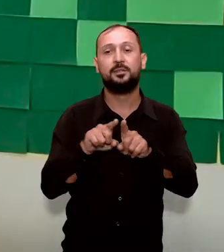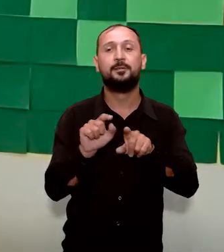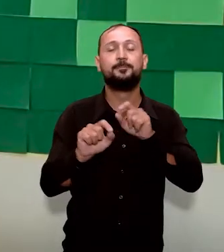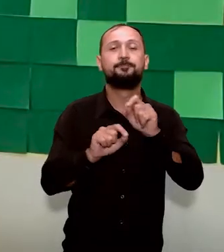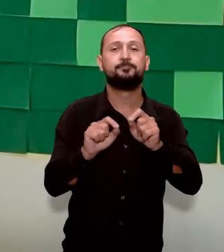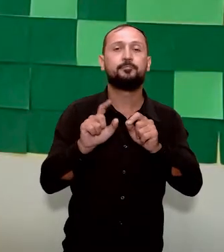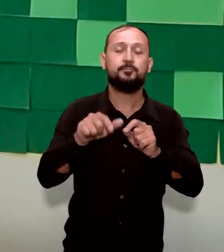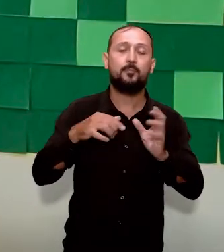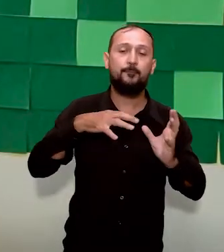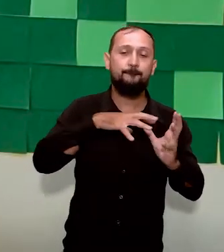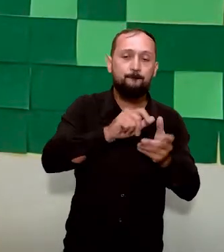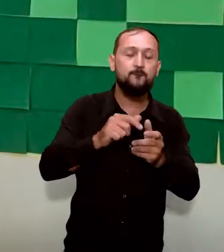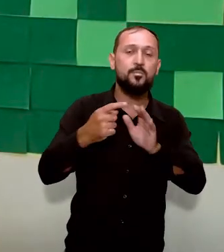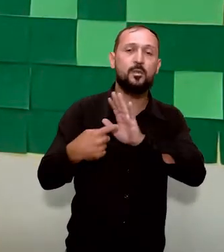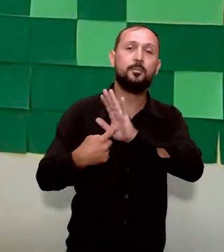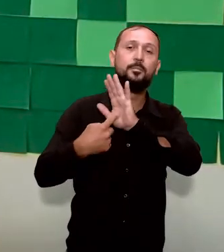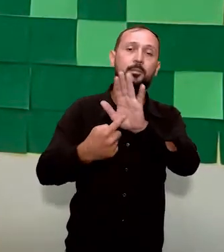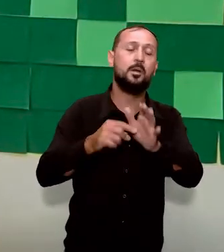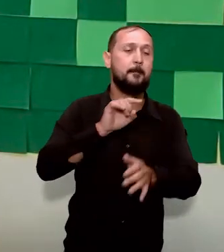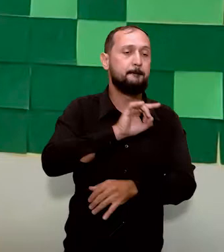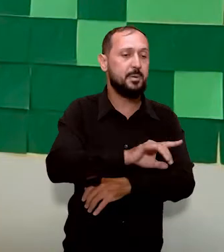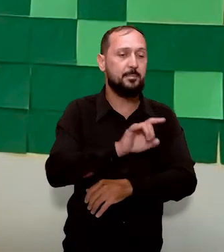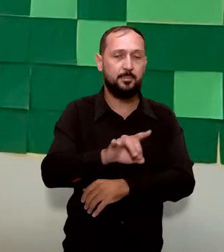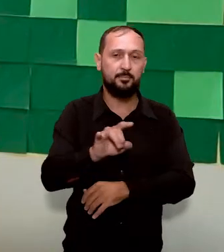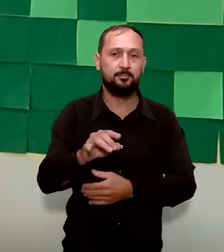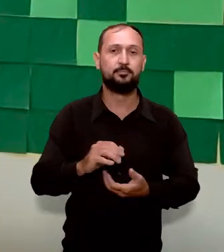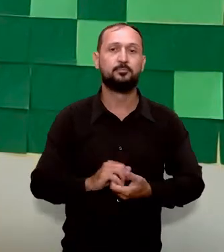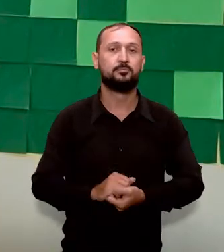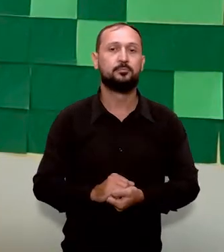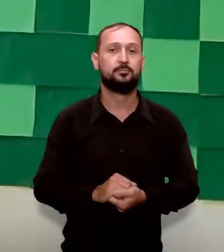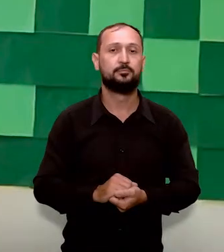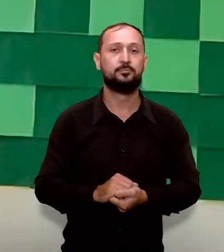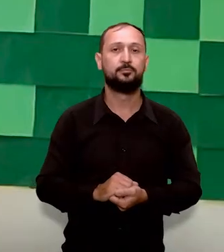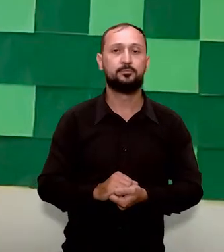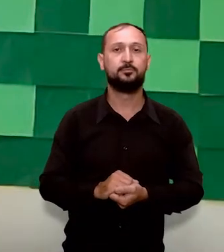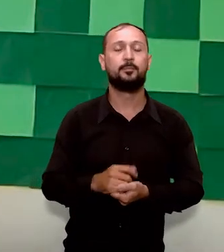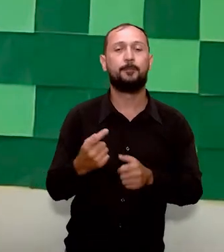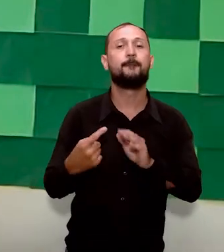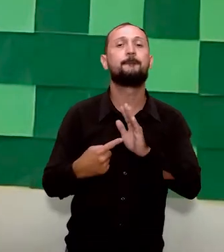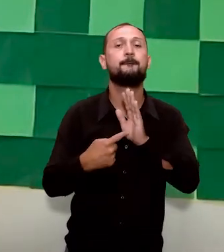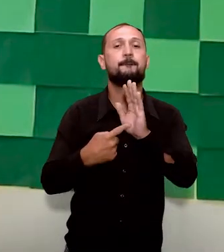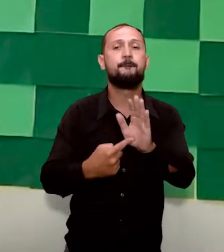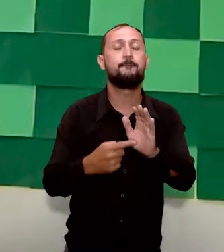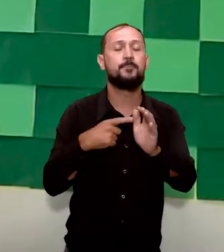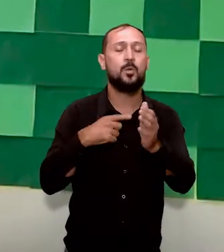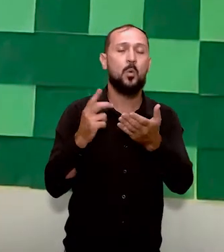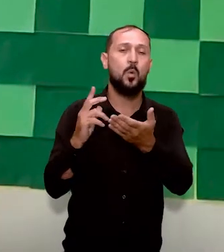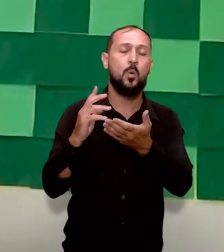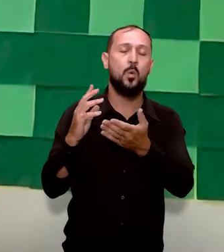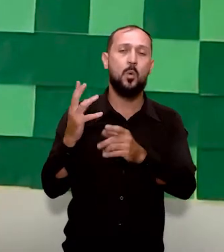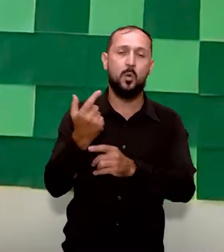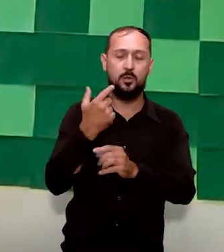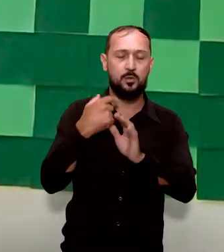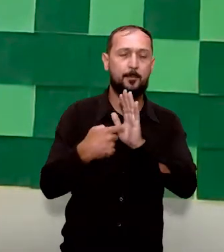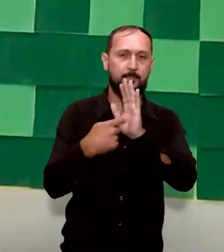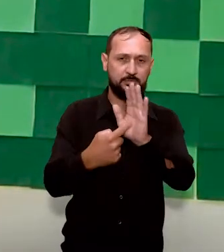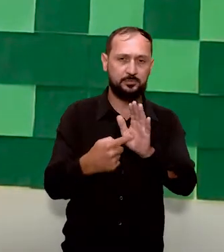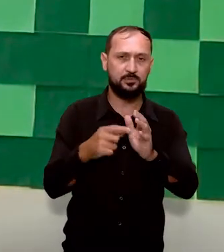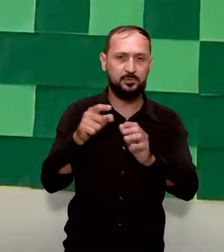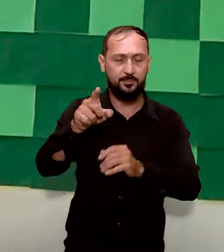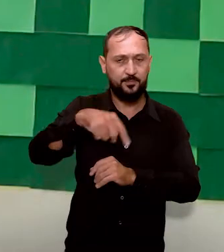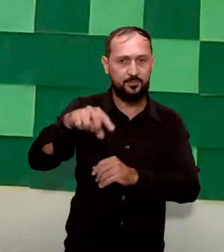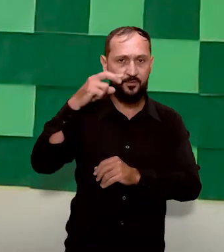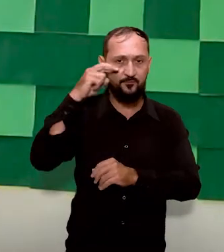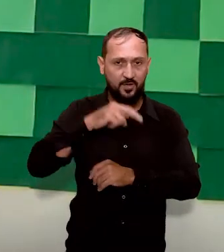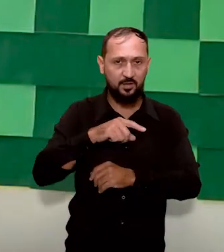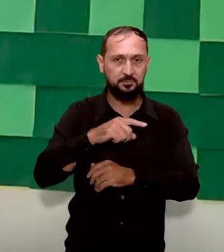ao mesmo tempo é um mundo revelador para cada um de nós. Então eu destaco aqui até uma obra que eu